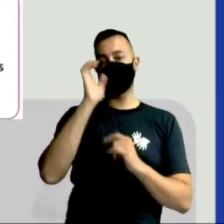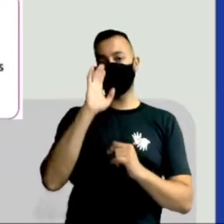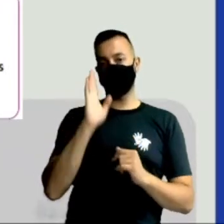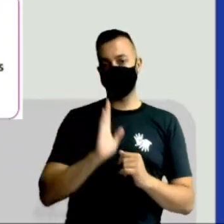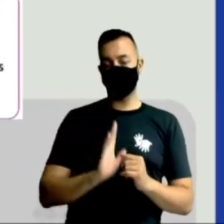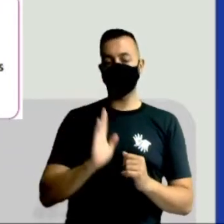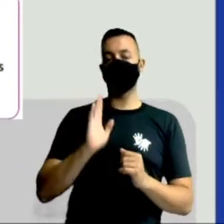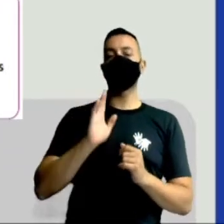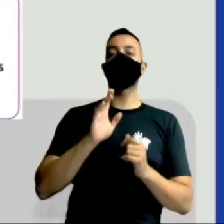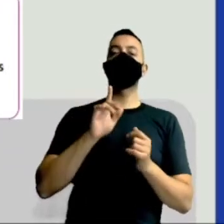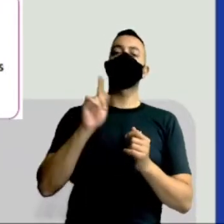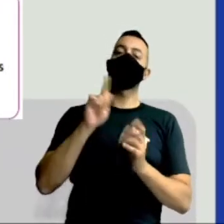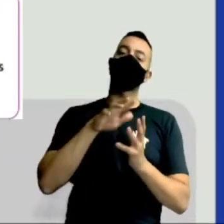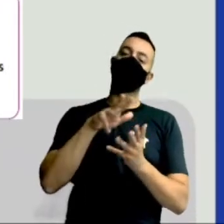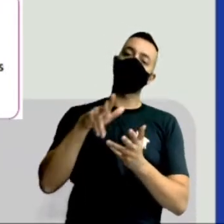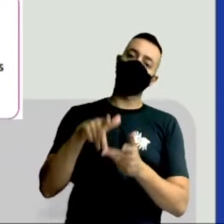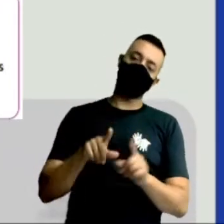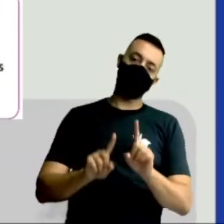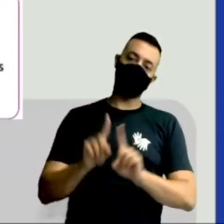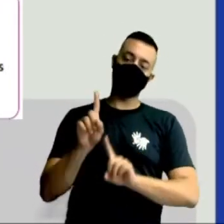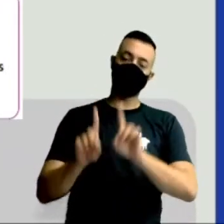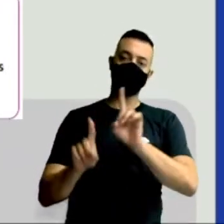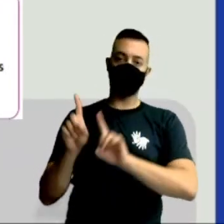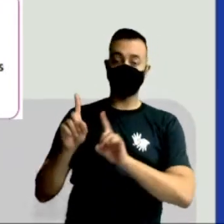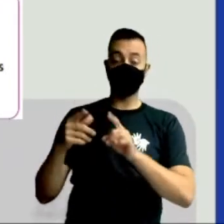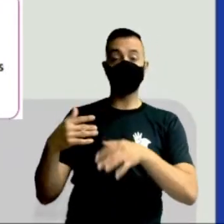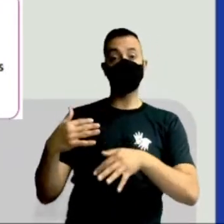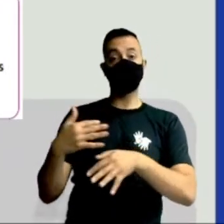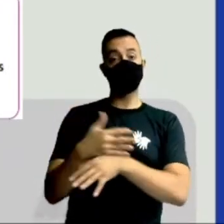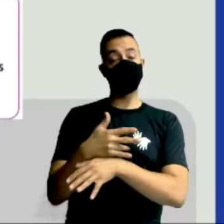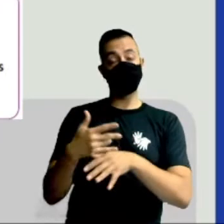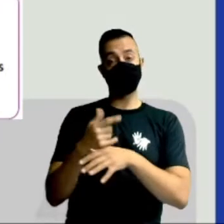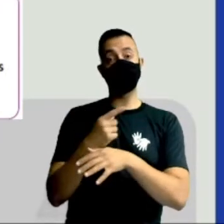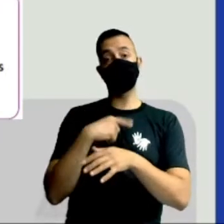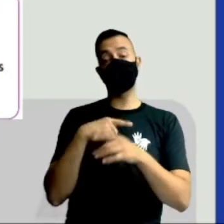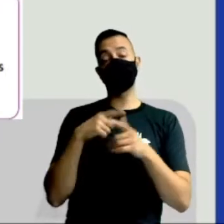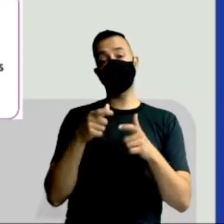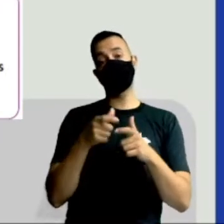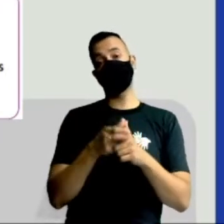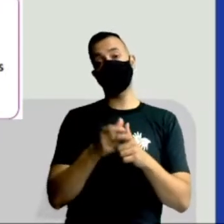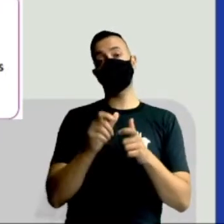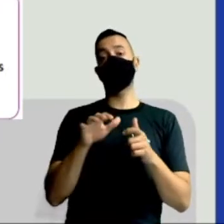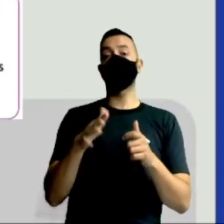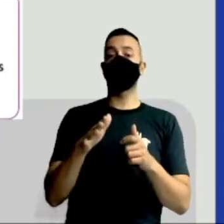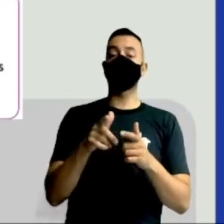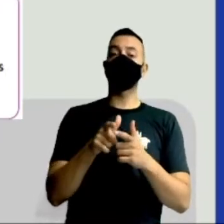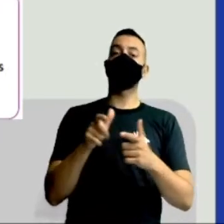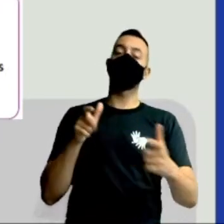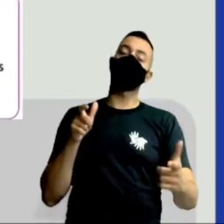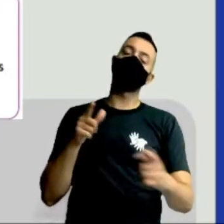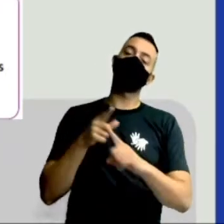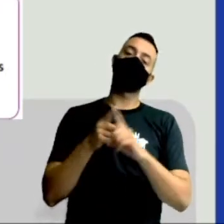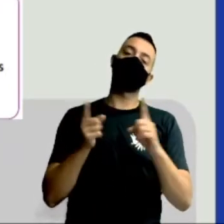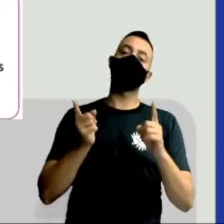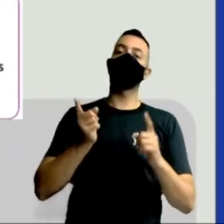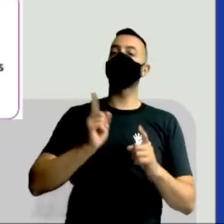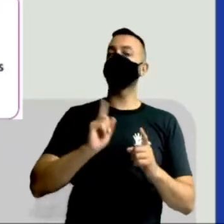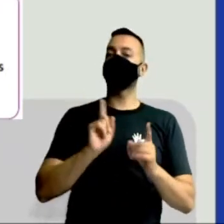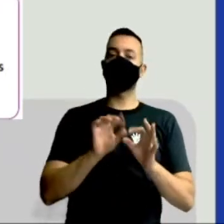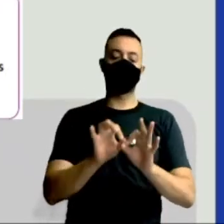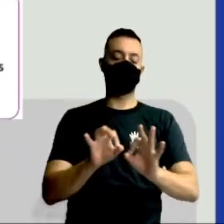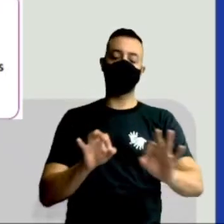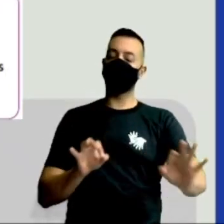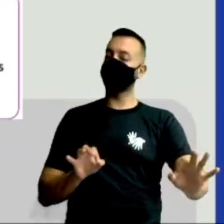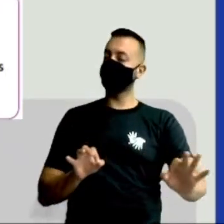Geografia e Estatística, as cidades são classificadas em pequenas, médias e grandes, mas não é o tamanho territorial